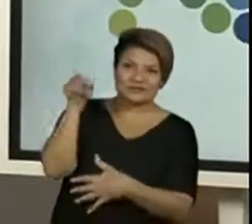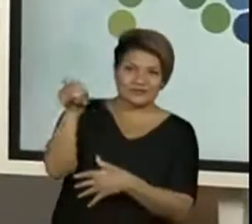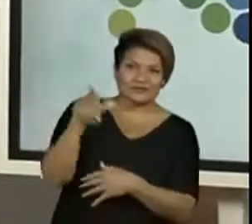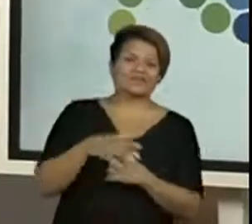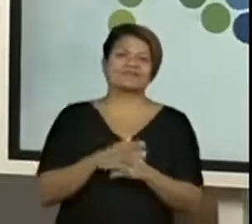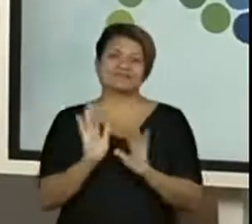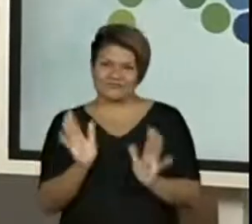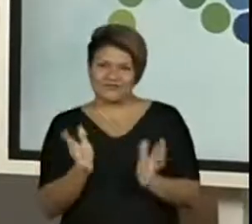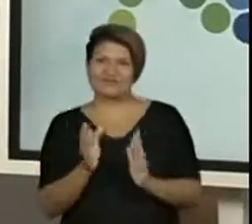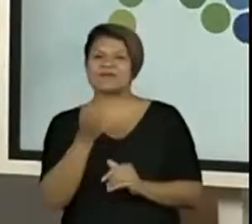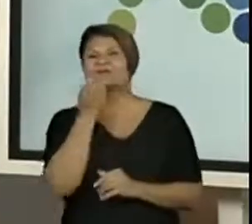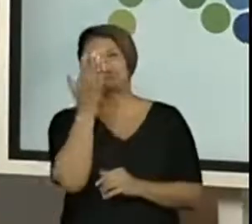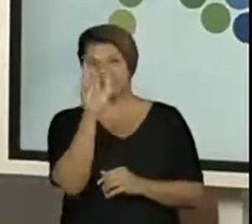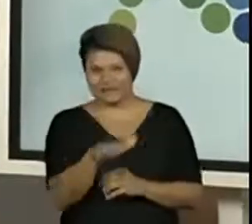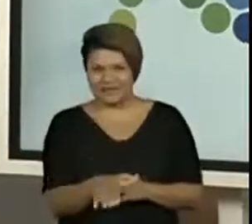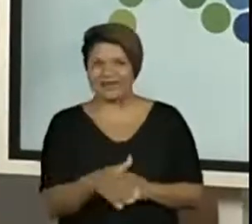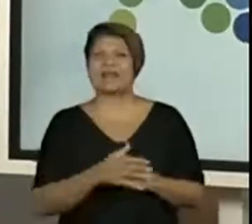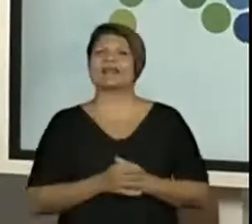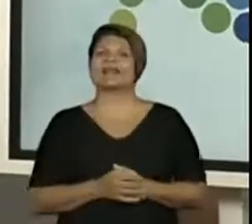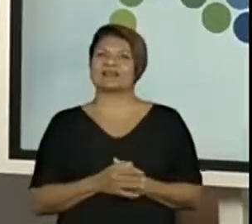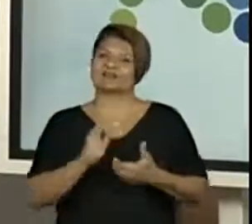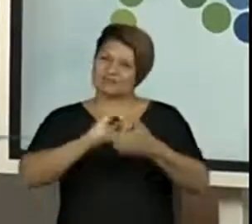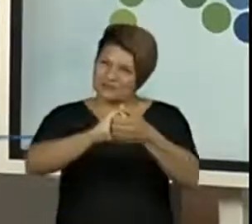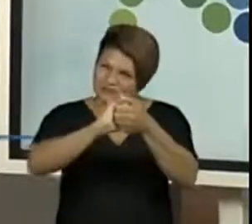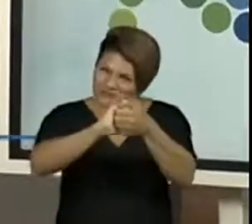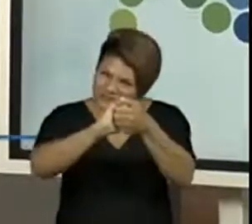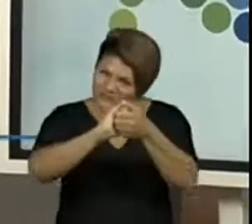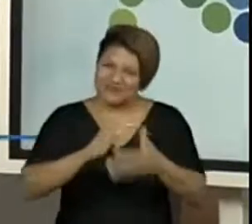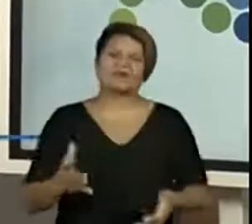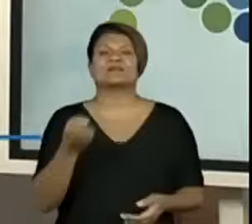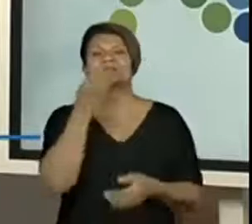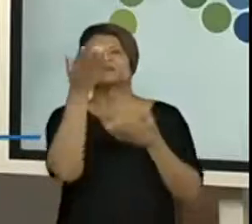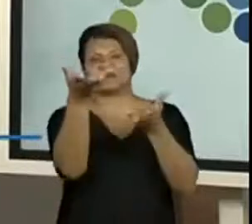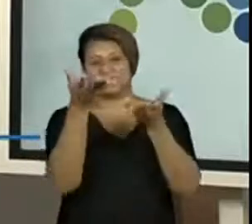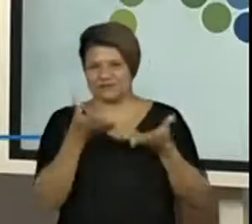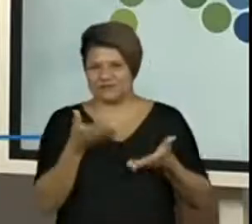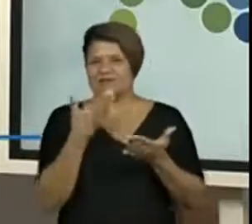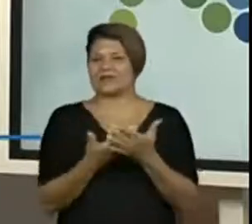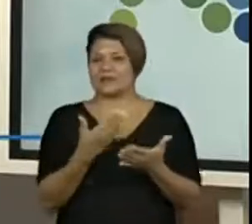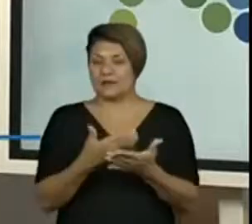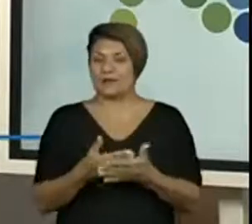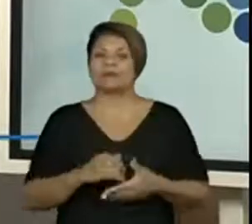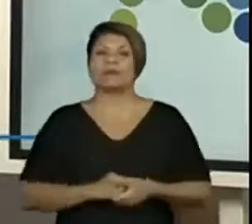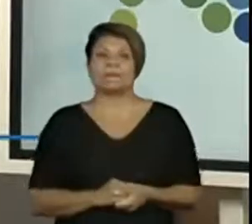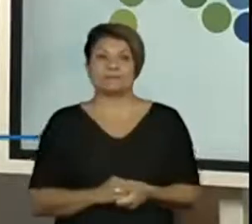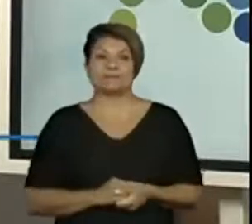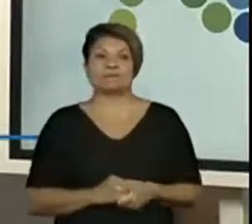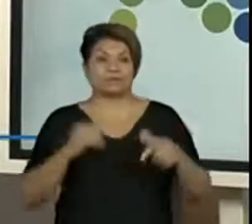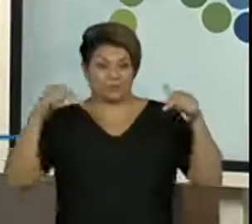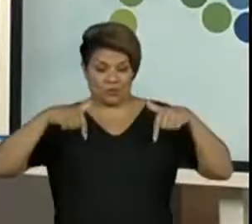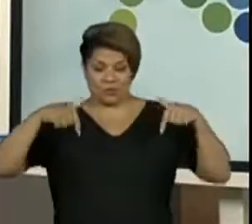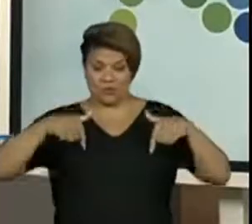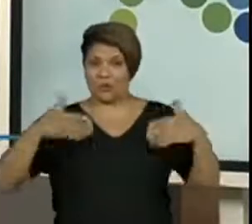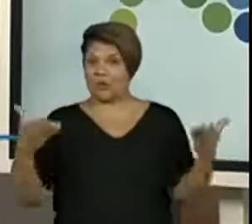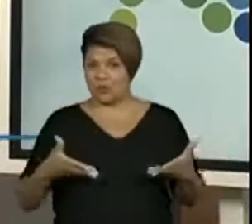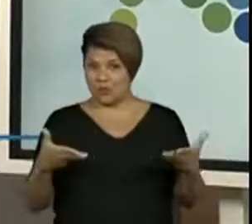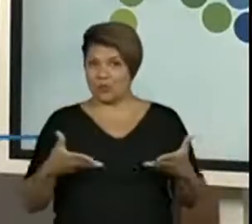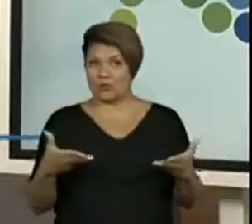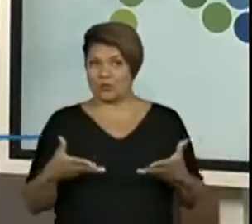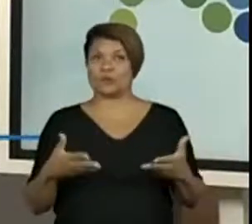Boa tarde. Meus cumprimentos. Sejam bem-vindos a essa aula. Essa aula será de história, viu, estudantes